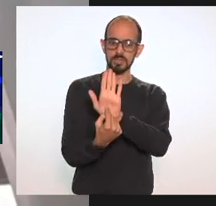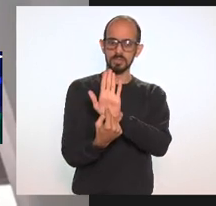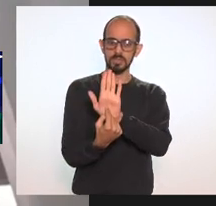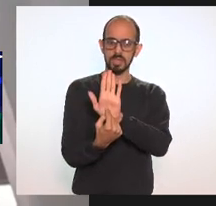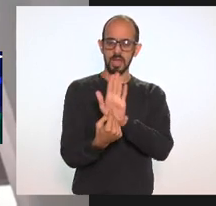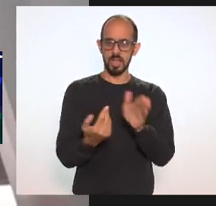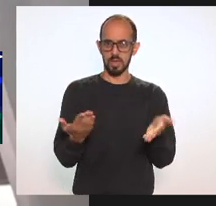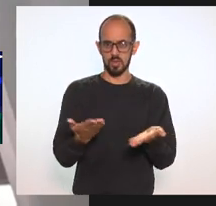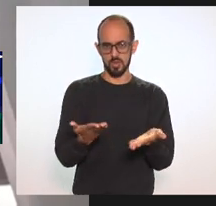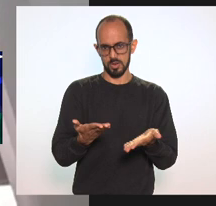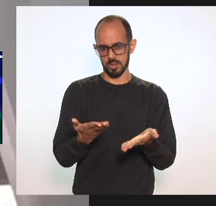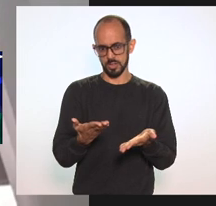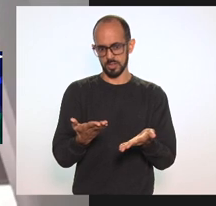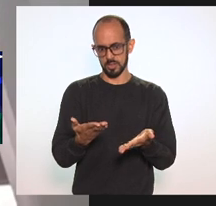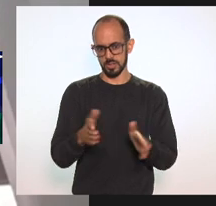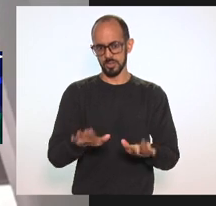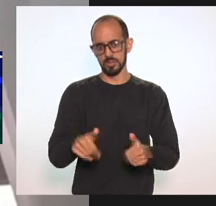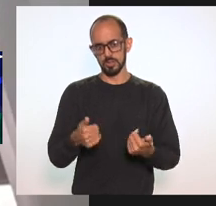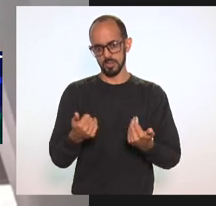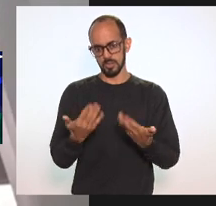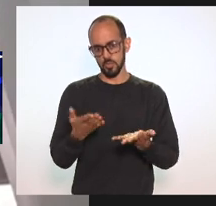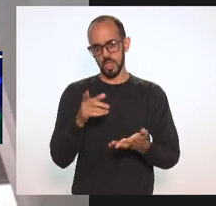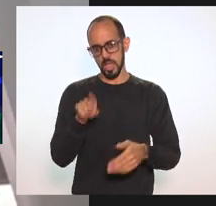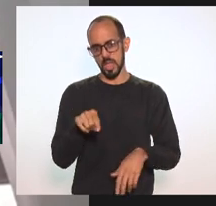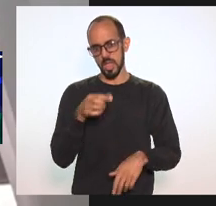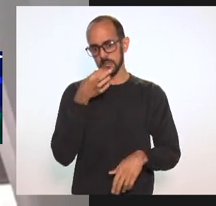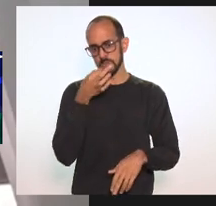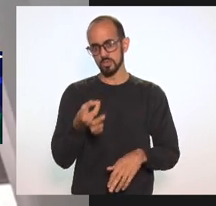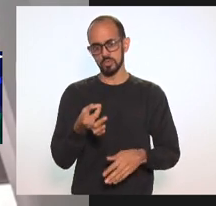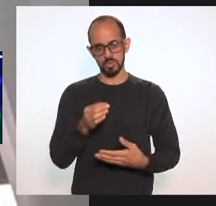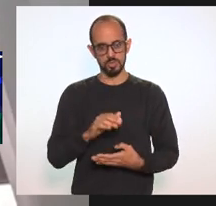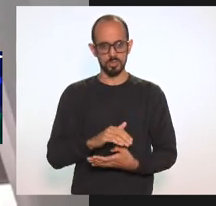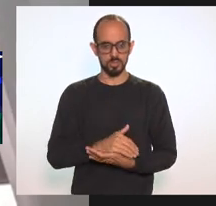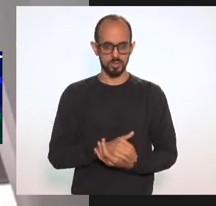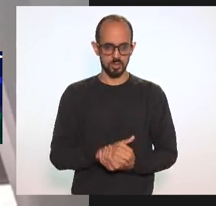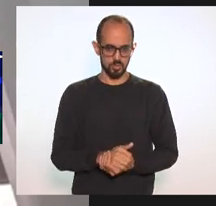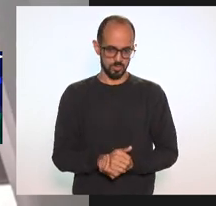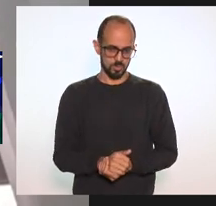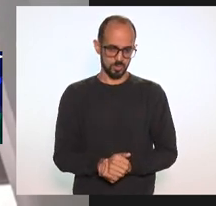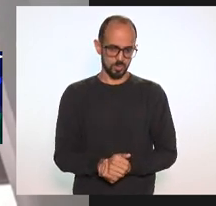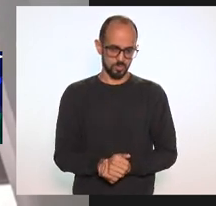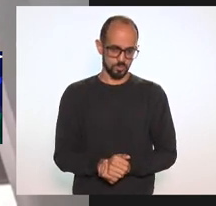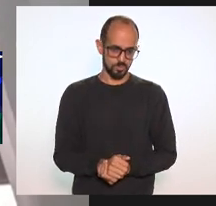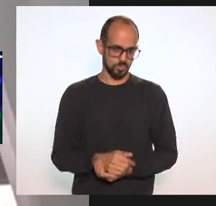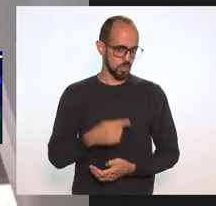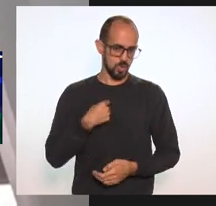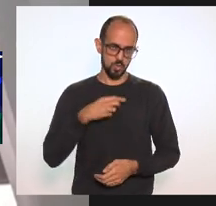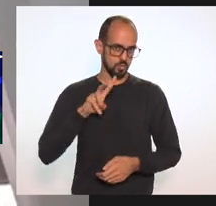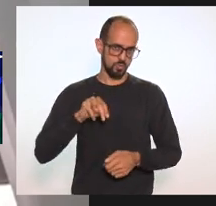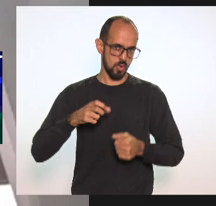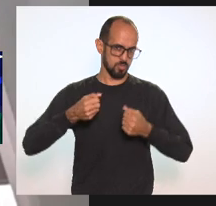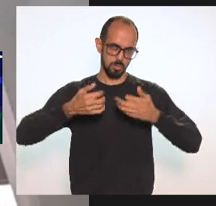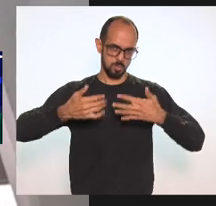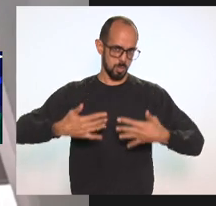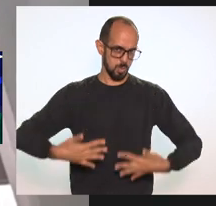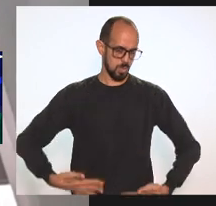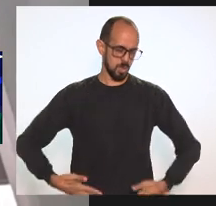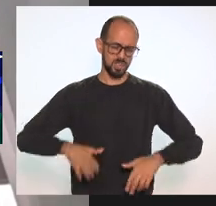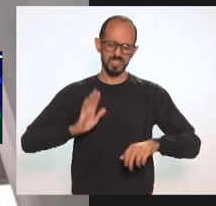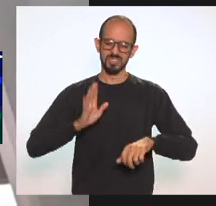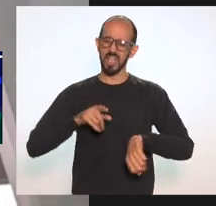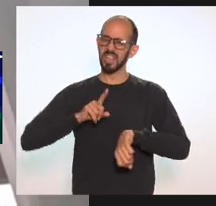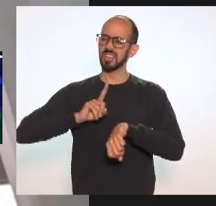opções Então fala fica aqui a minha sugestão é eu não vou me prolongar porque nós estamos aí há